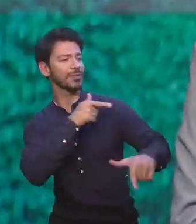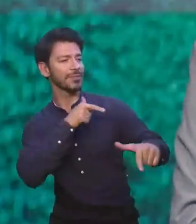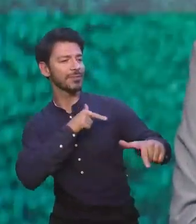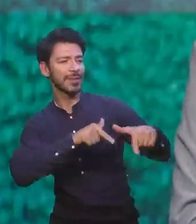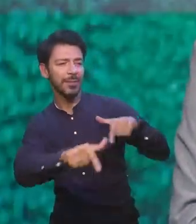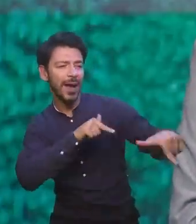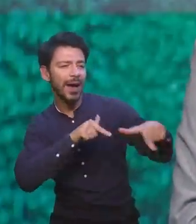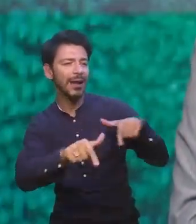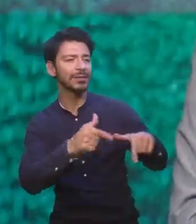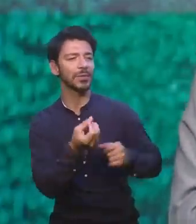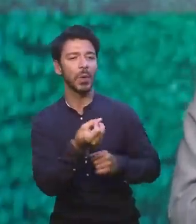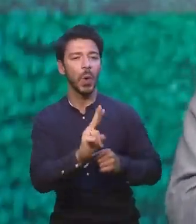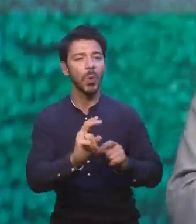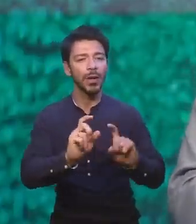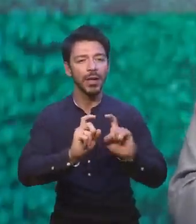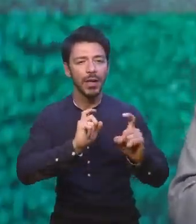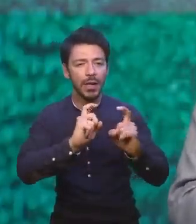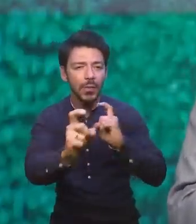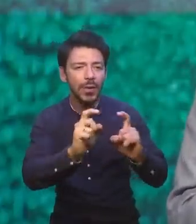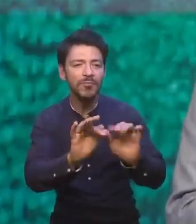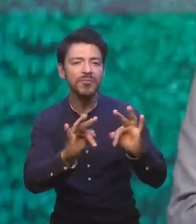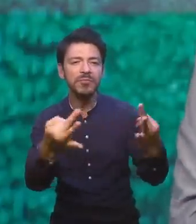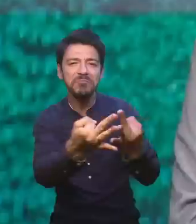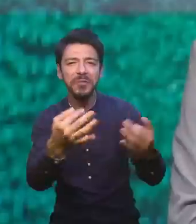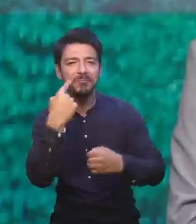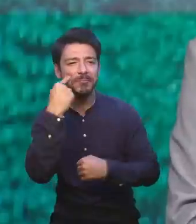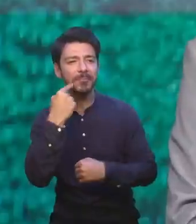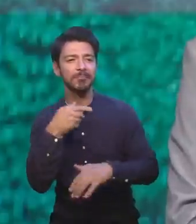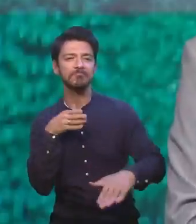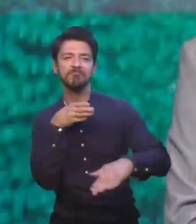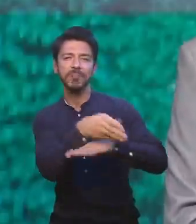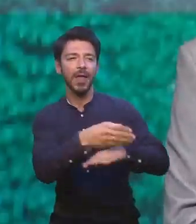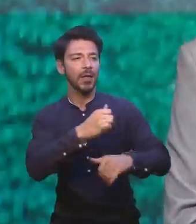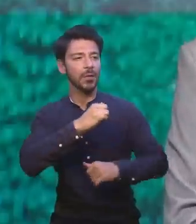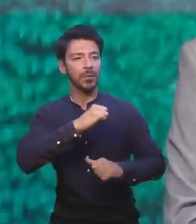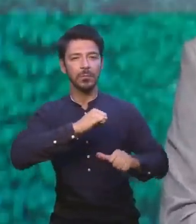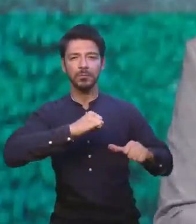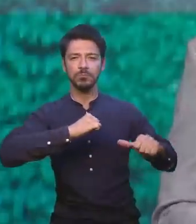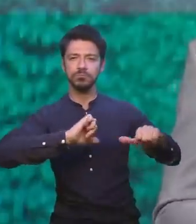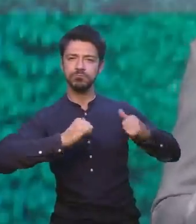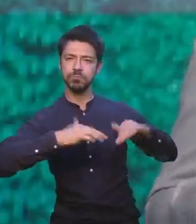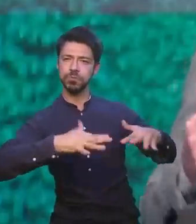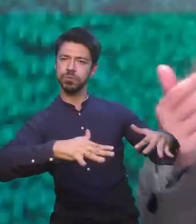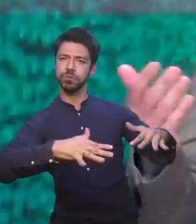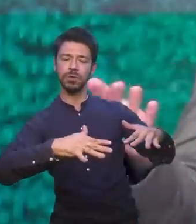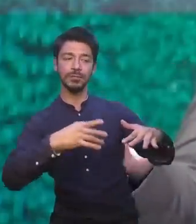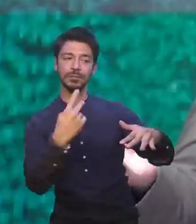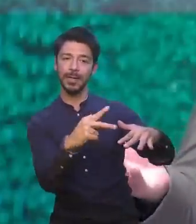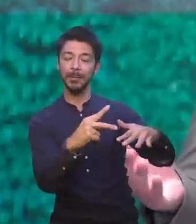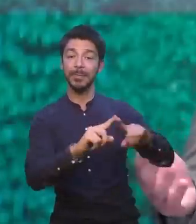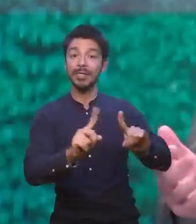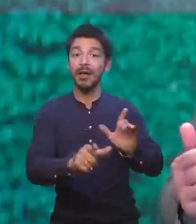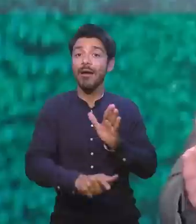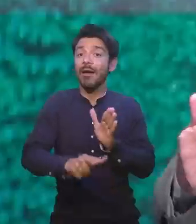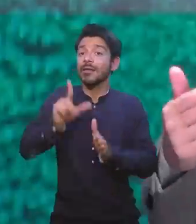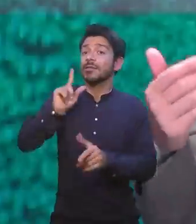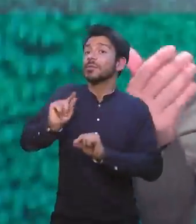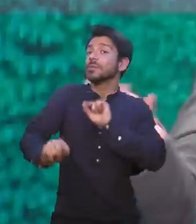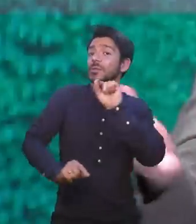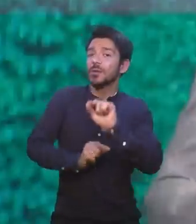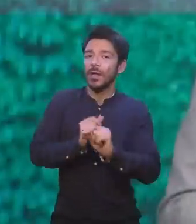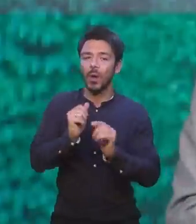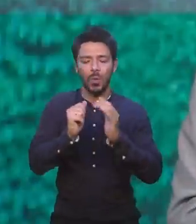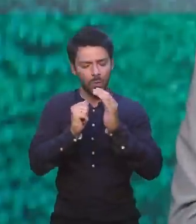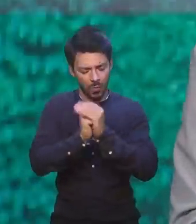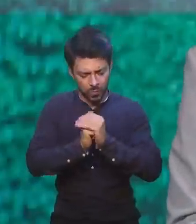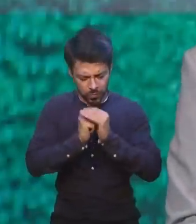familiar. E aí nós vamos ser prudentes como a serpente. O que nós vamos fazer? Fazer uma oração em casa, uma